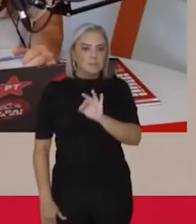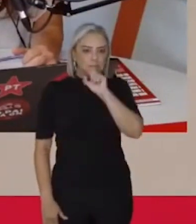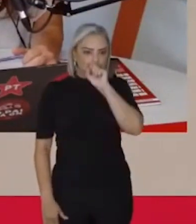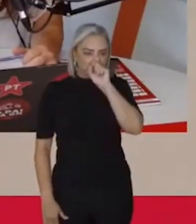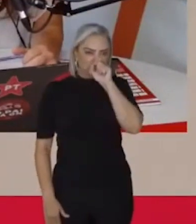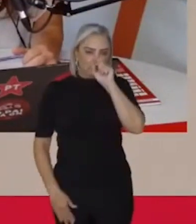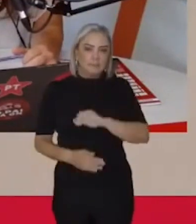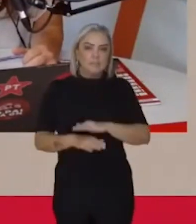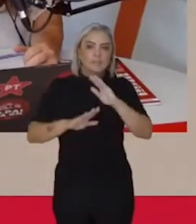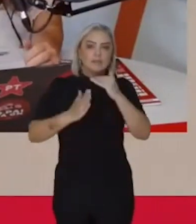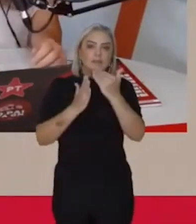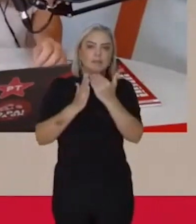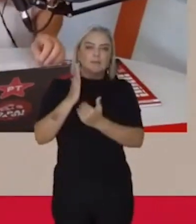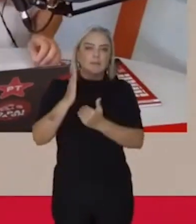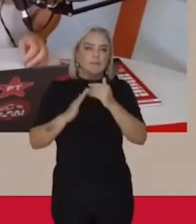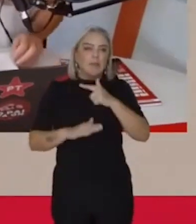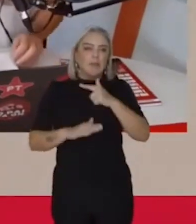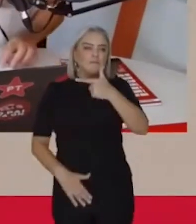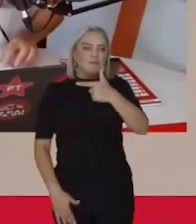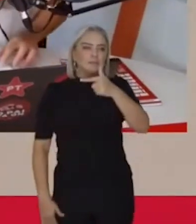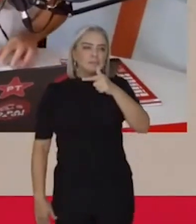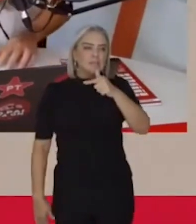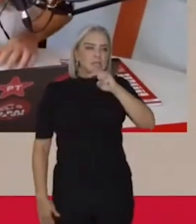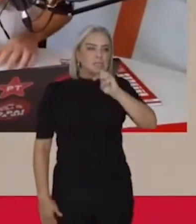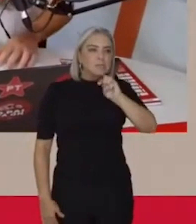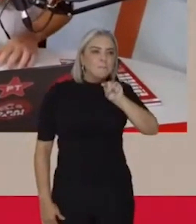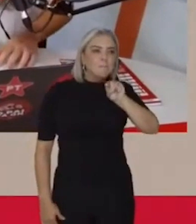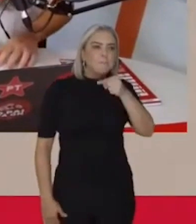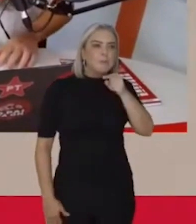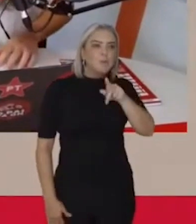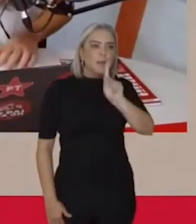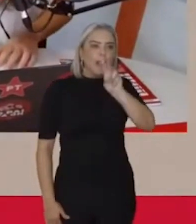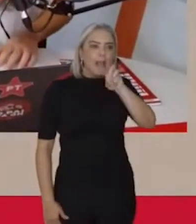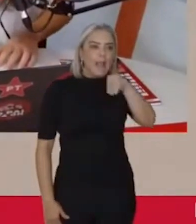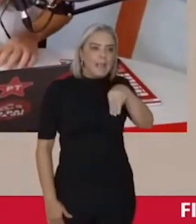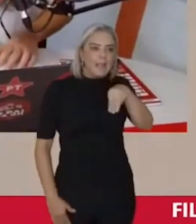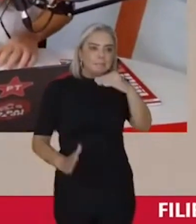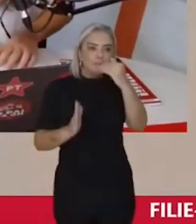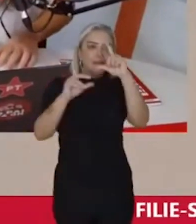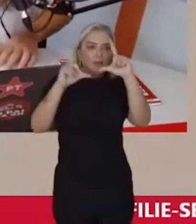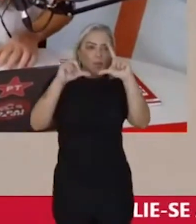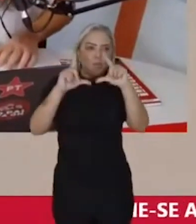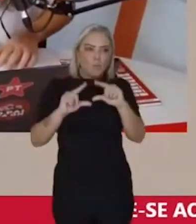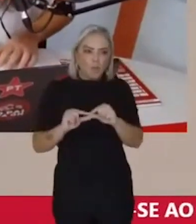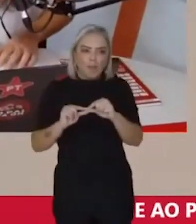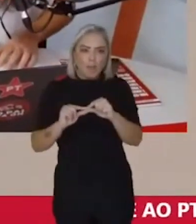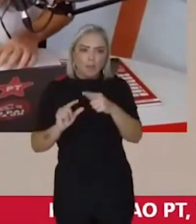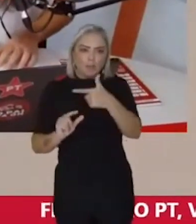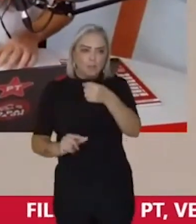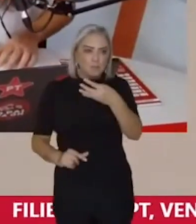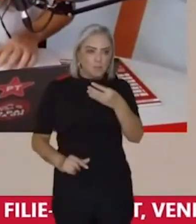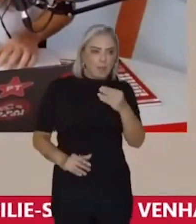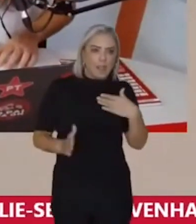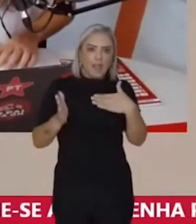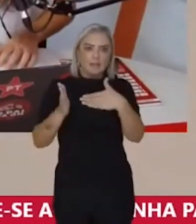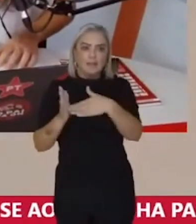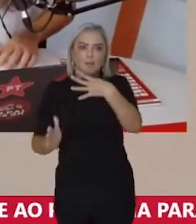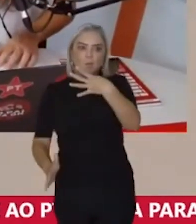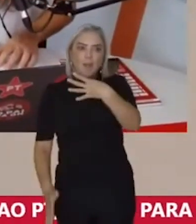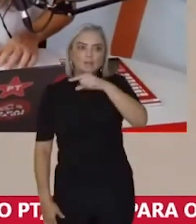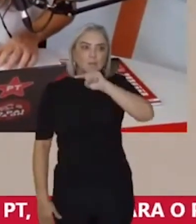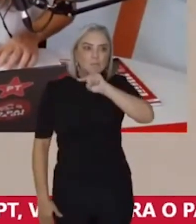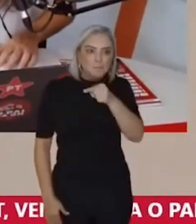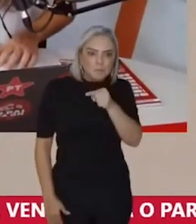Baixou de mais de 27 mil quilômetros quadrados em 2004 a cerca de pouco mais de 4.000 quilômetros quadrados